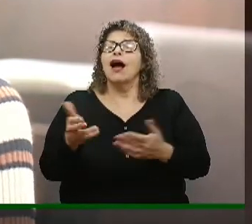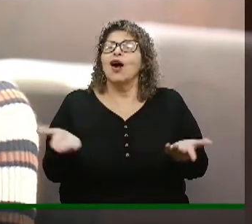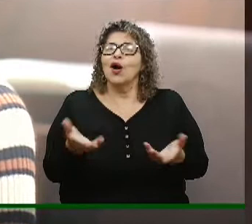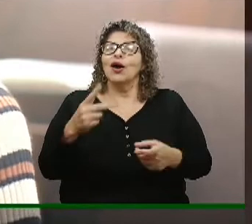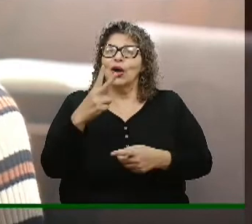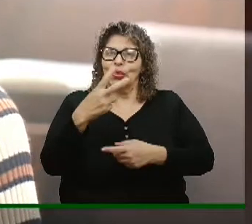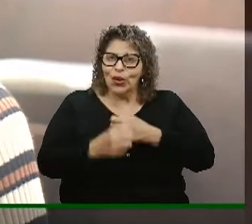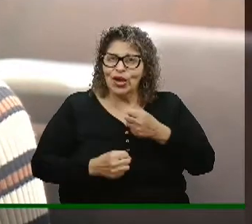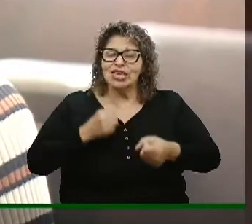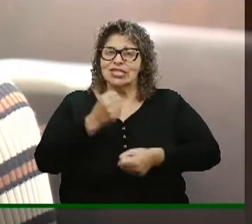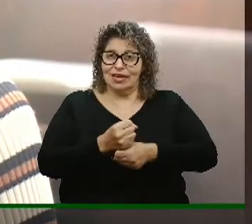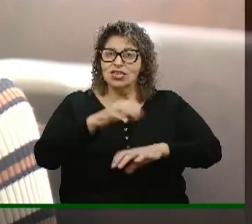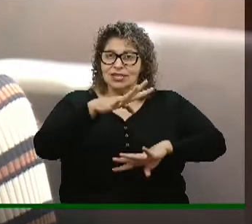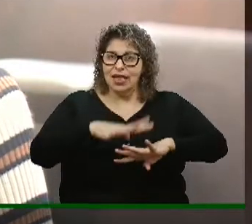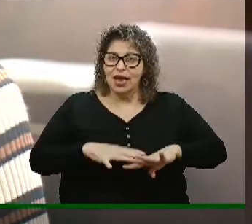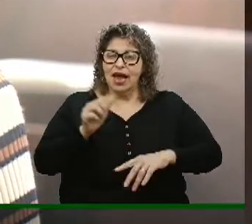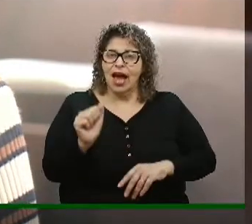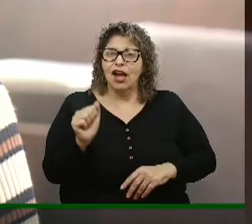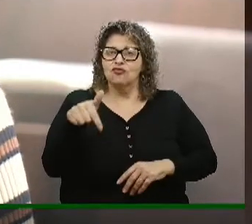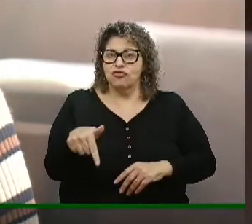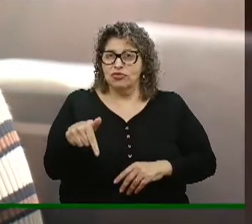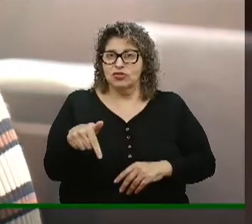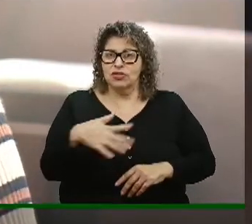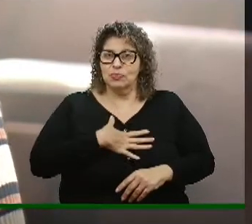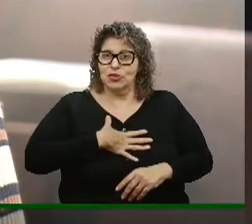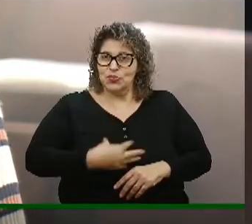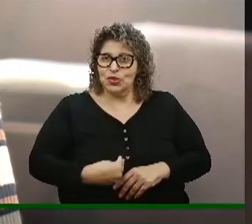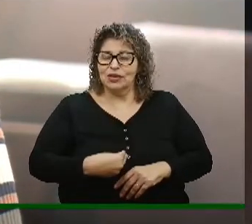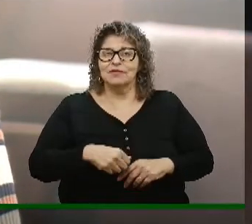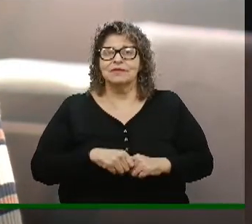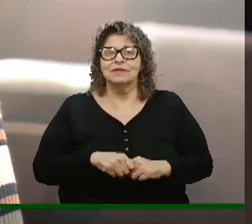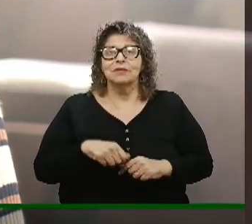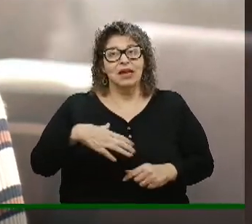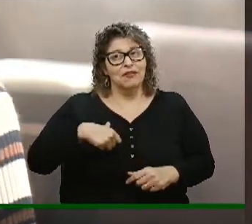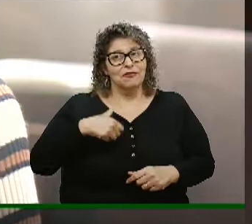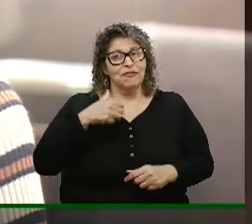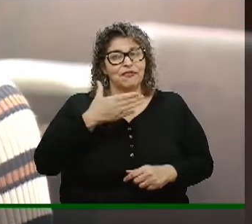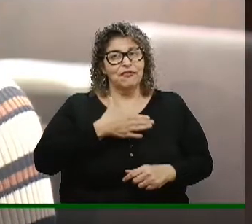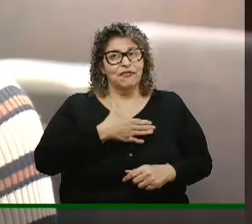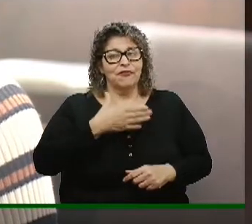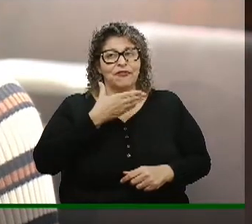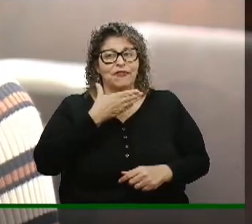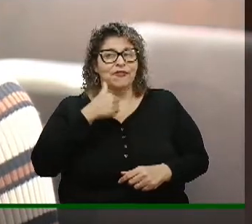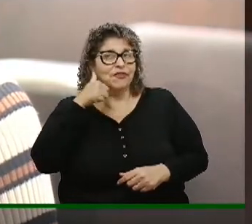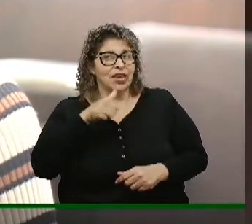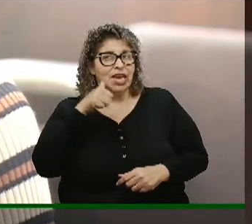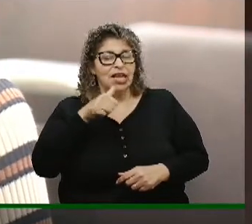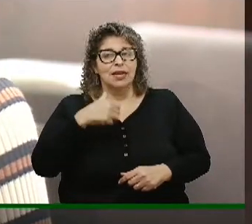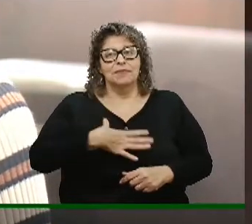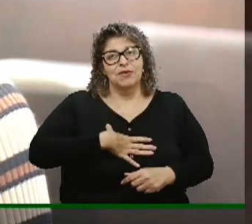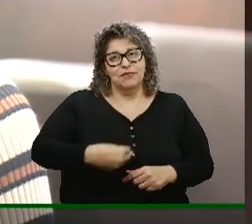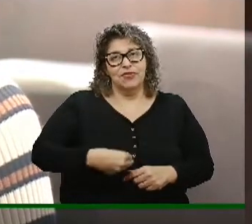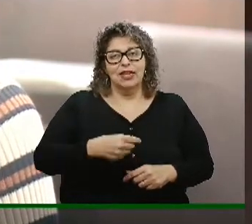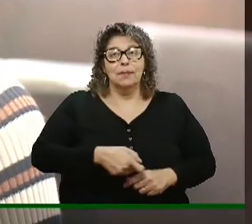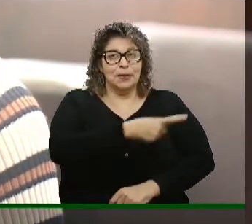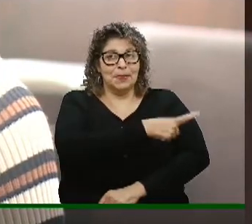2 anos que meu filho estuda na rede Adventista. Meus filhos, né? A minha filha está no primeiro ano, completando o primeiro ano, e